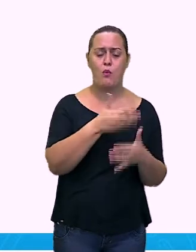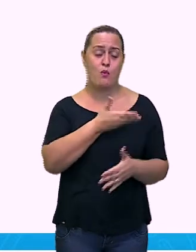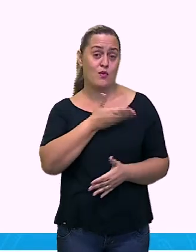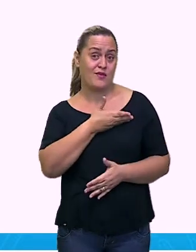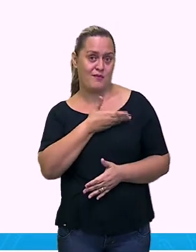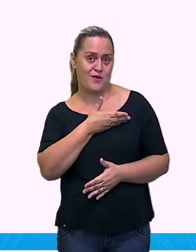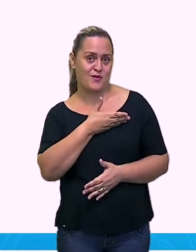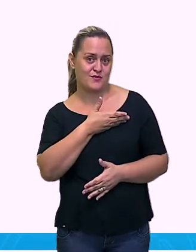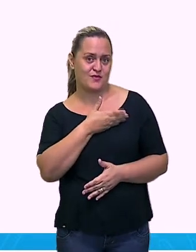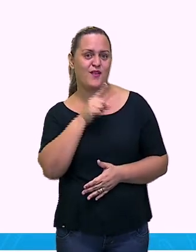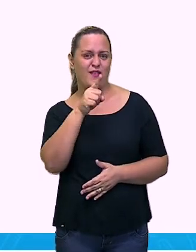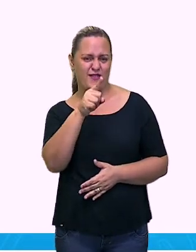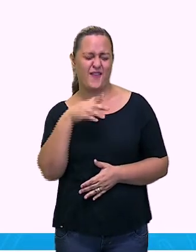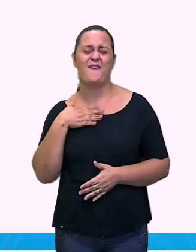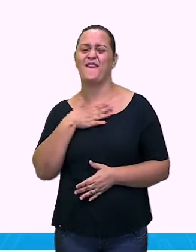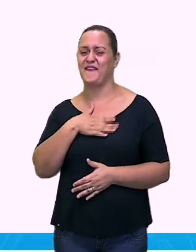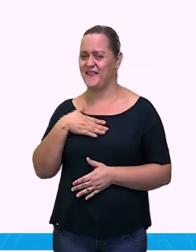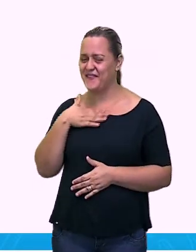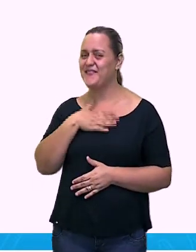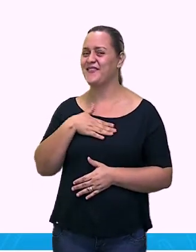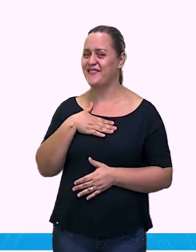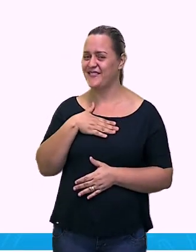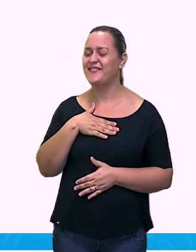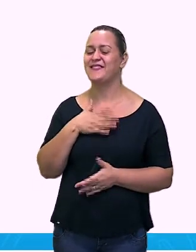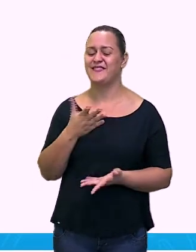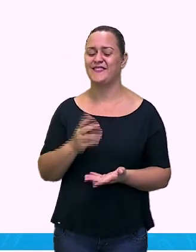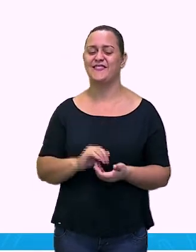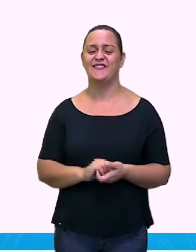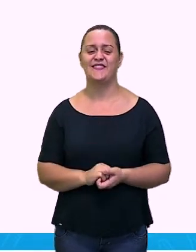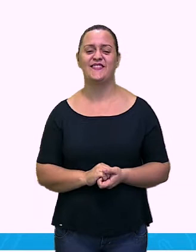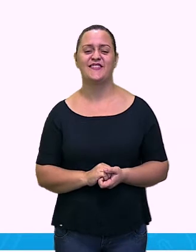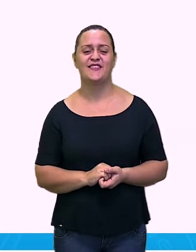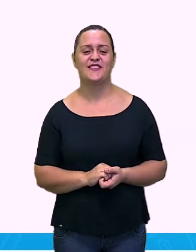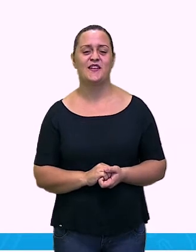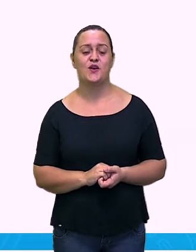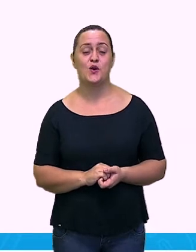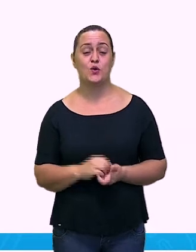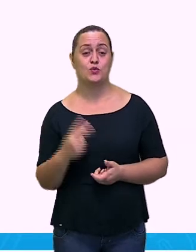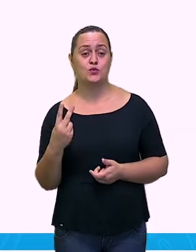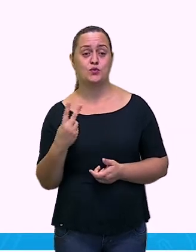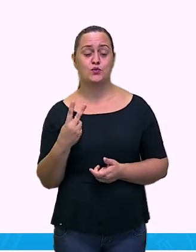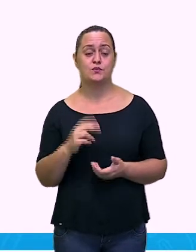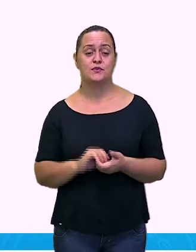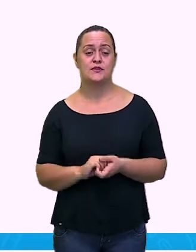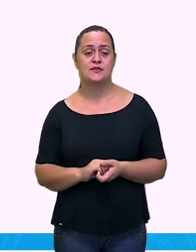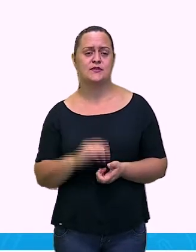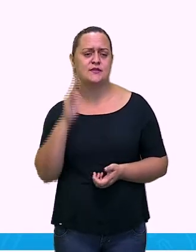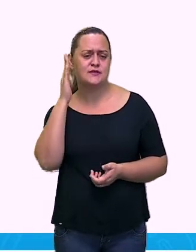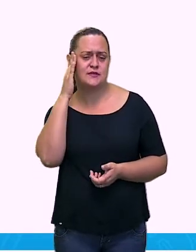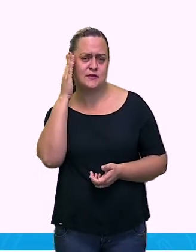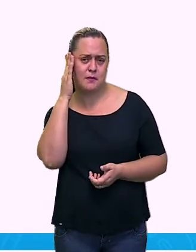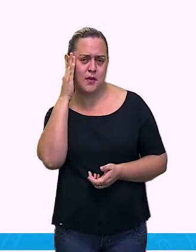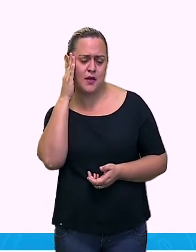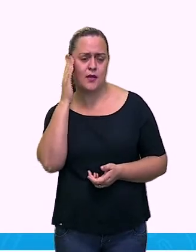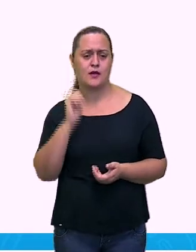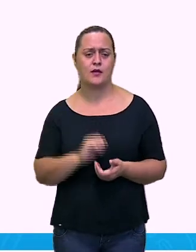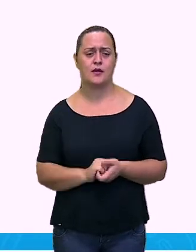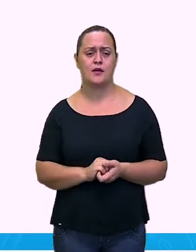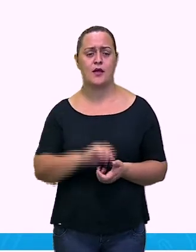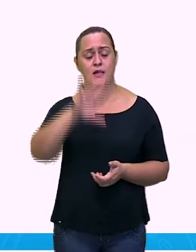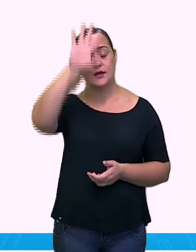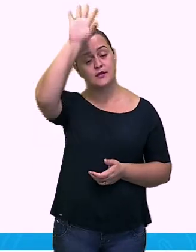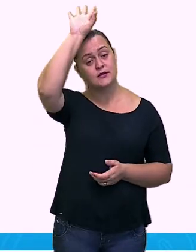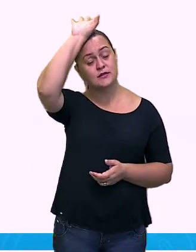amigos coisa que vocês adoram fazer também né sabendo que Cebolinha fez cinco gols